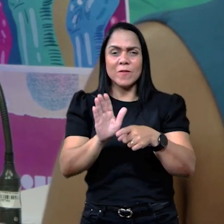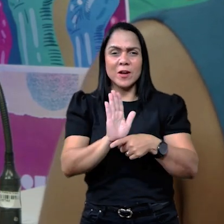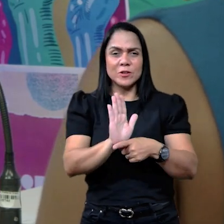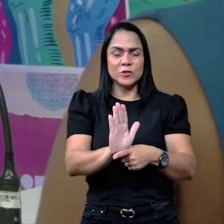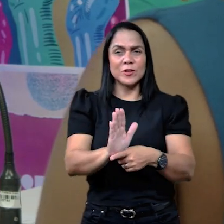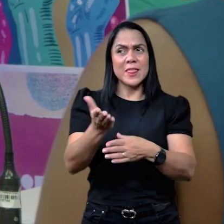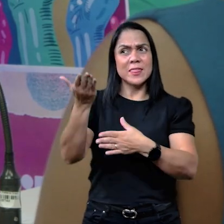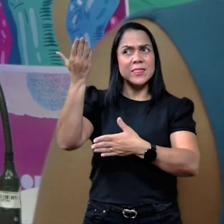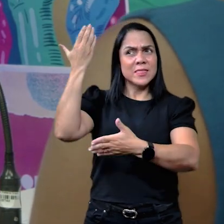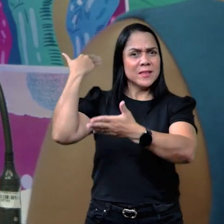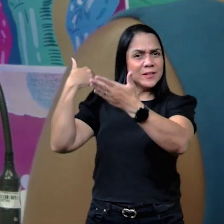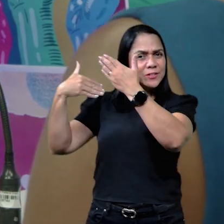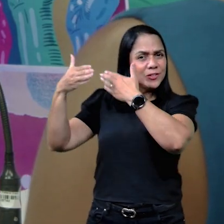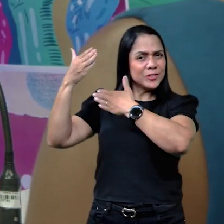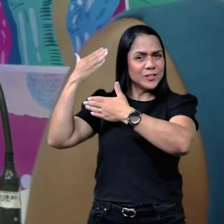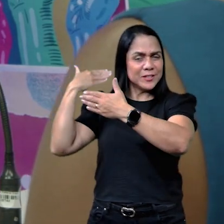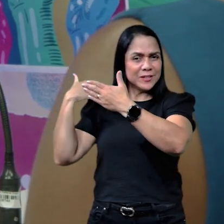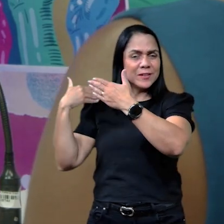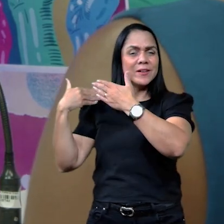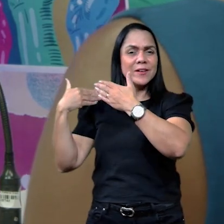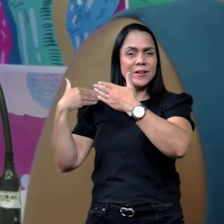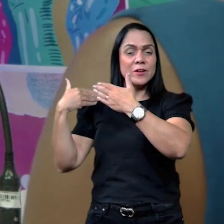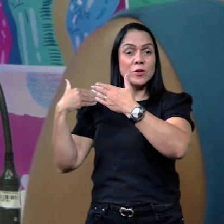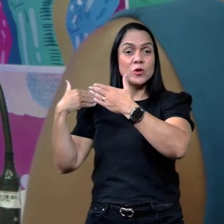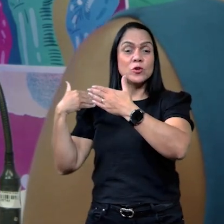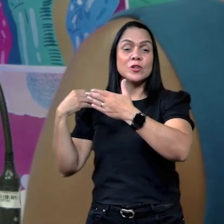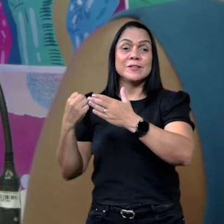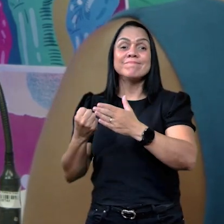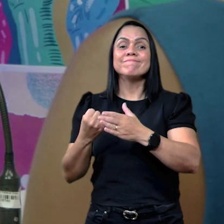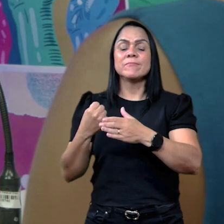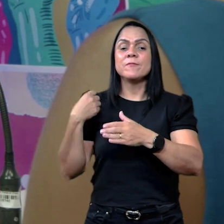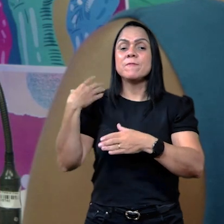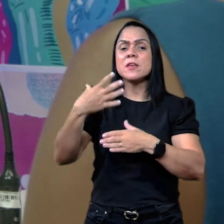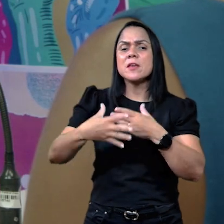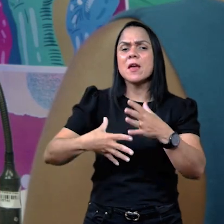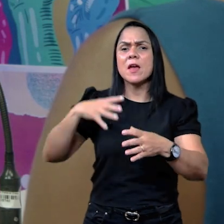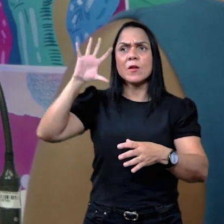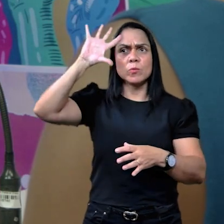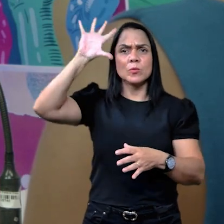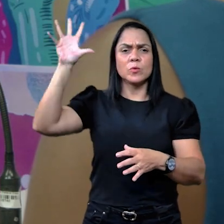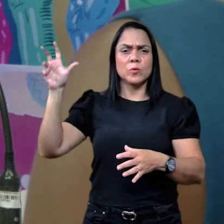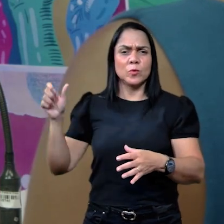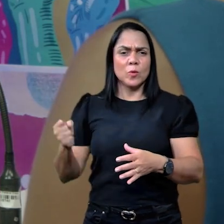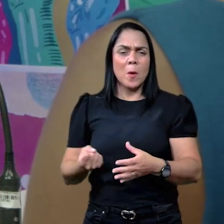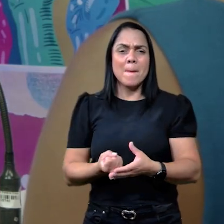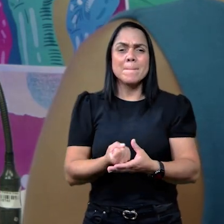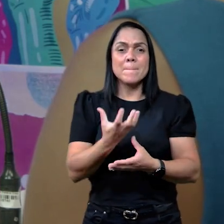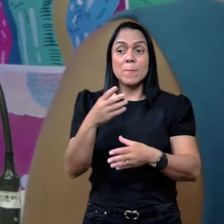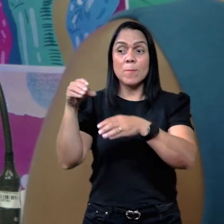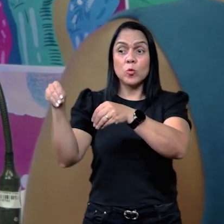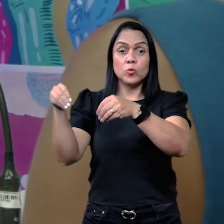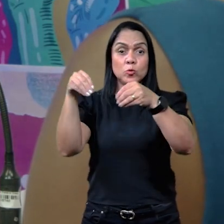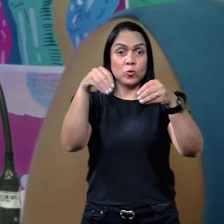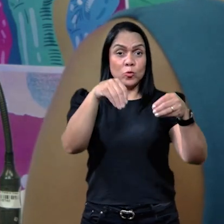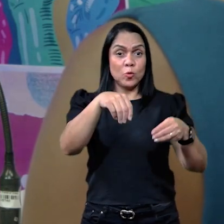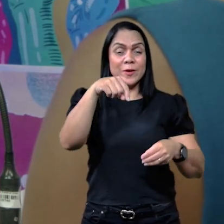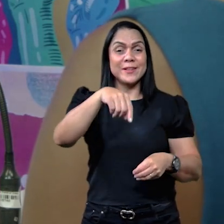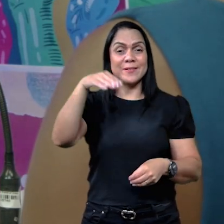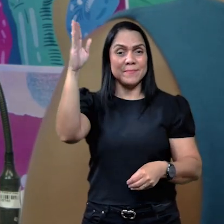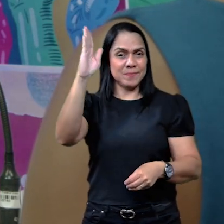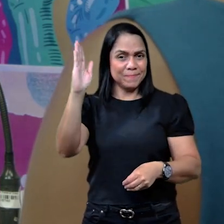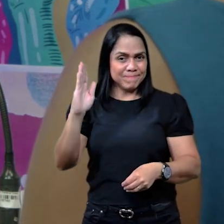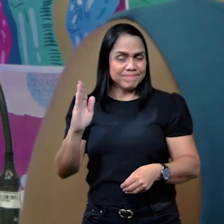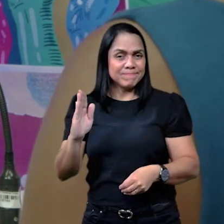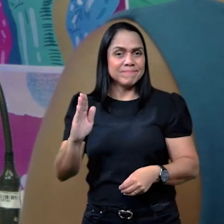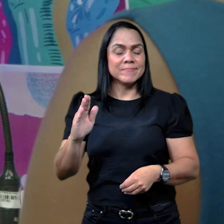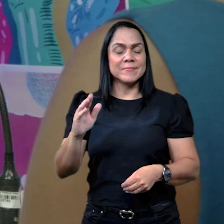da colonização, né, que vieram os povos africanos para cá, foram trazidos, né,